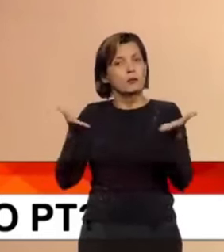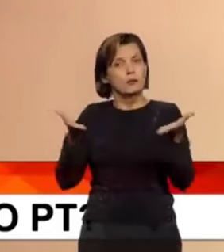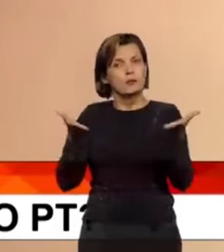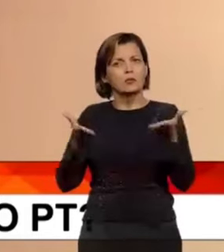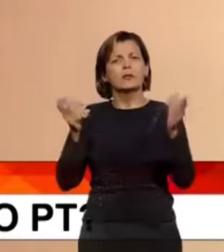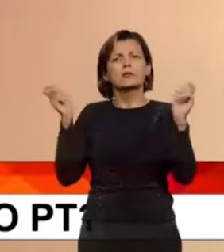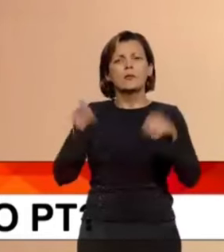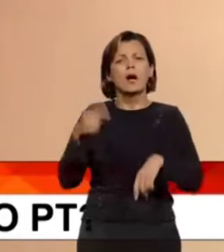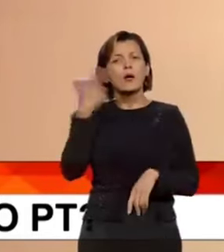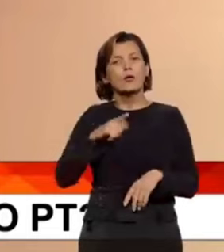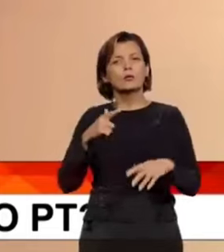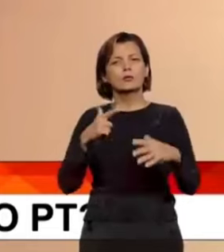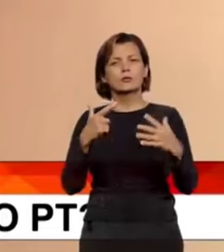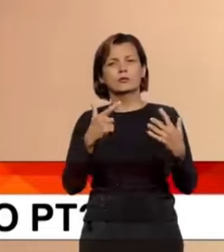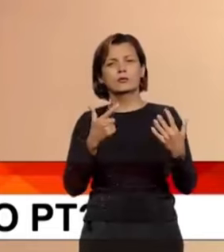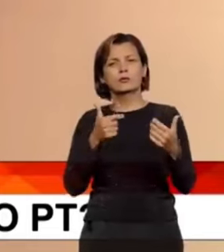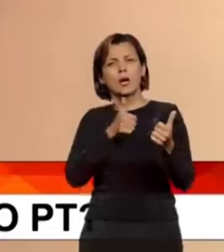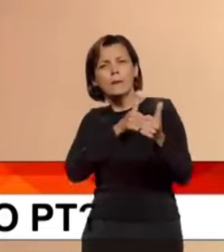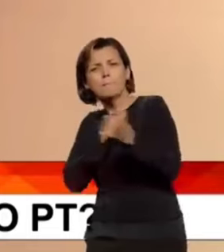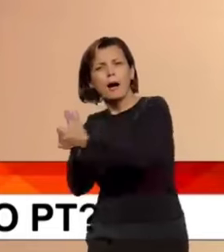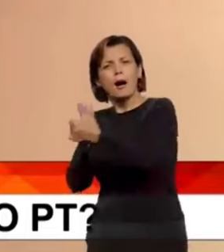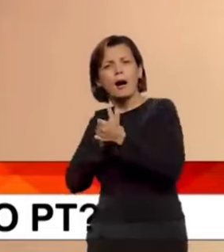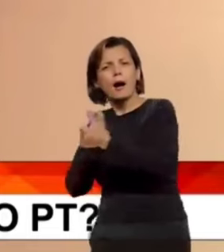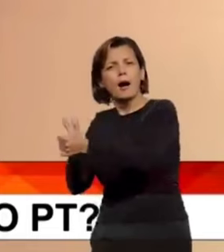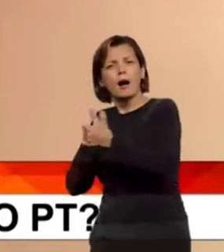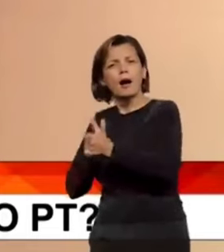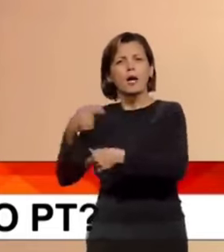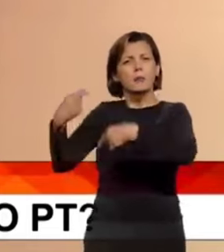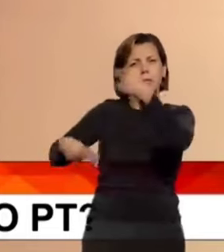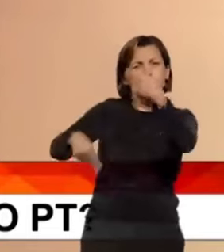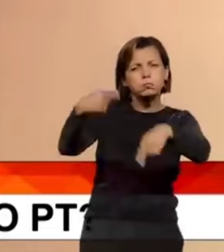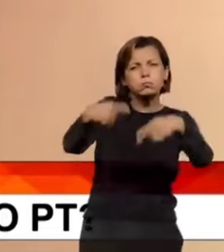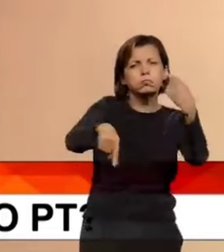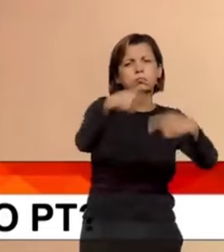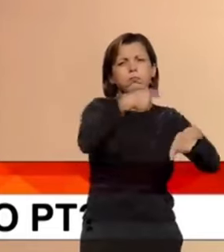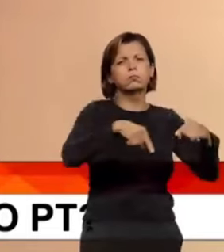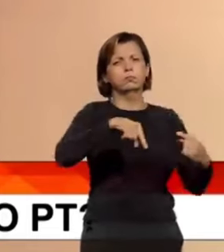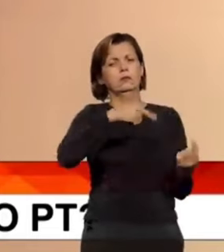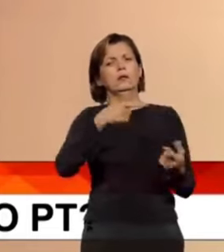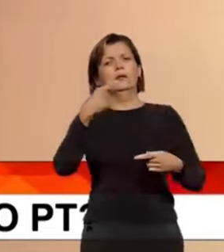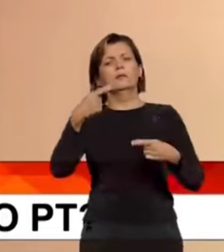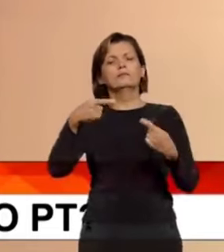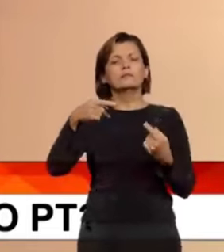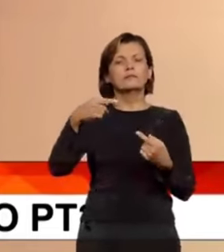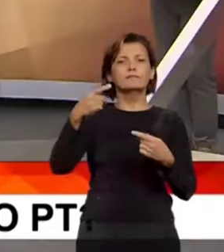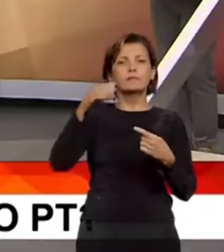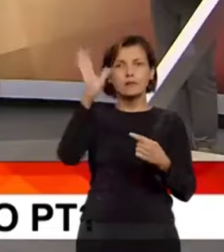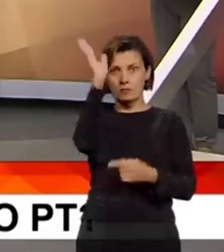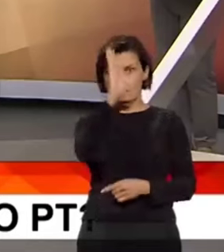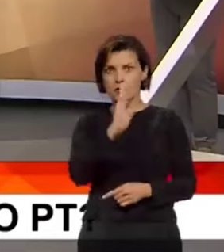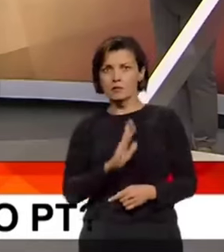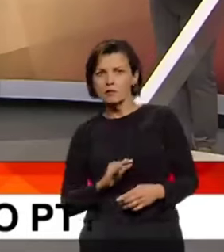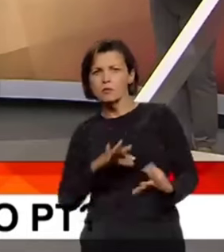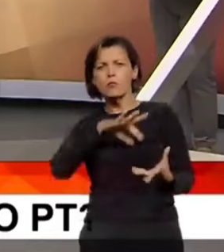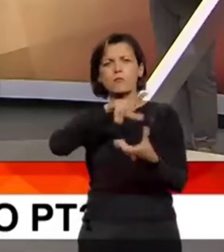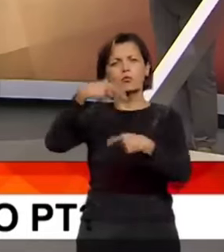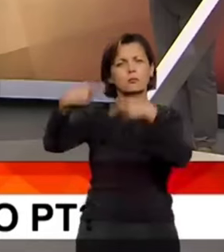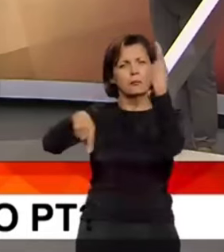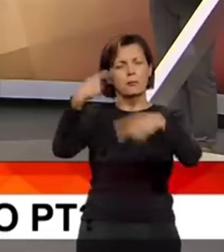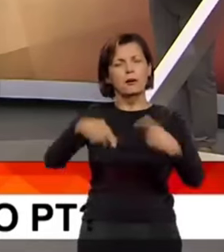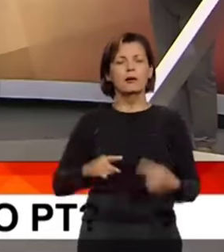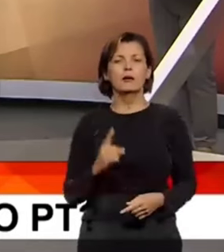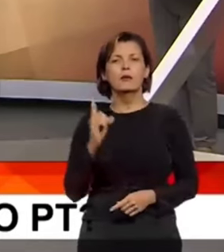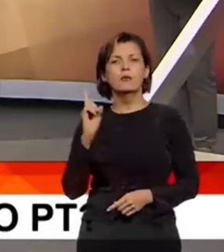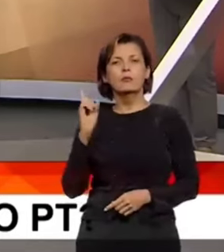e que consiga mais seguidores mais seguidores para tarde batendo a política no Brasil e do mundo Pablo Marçal